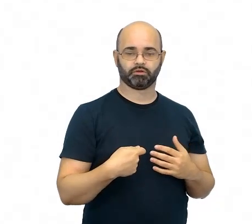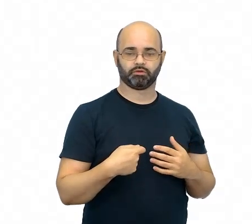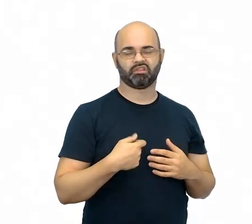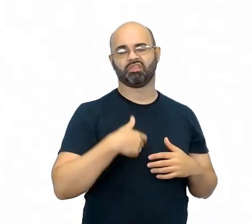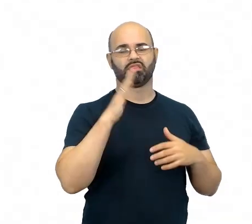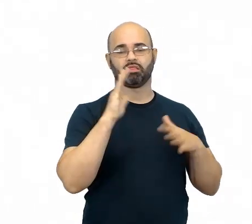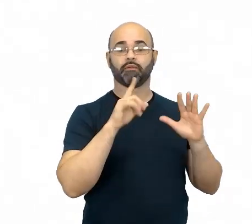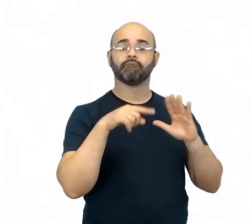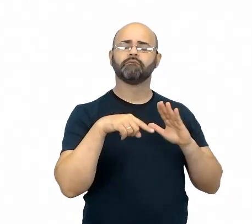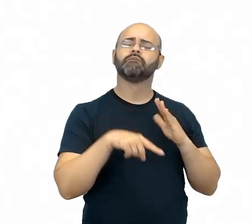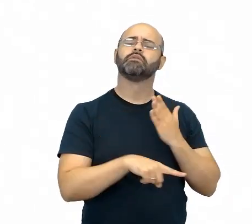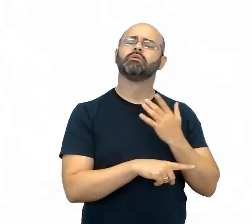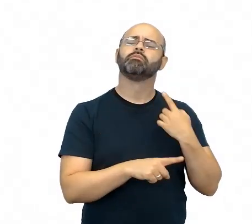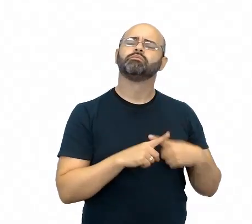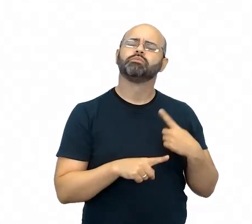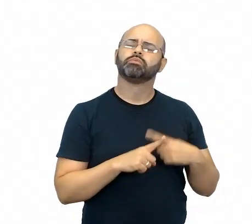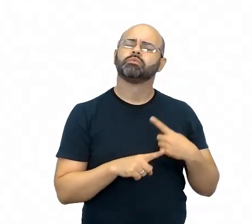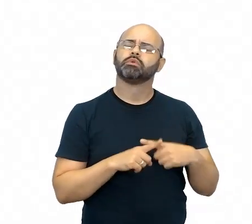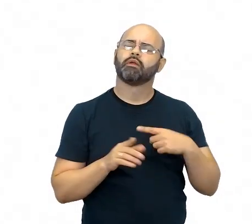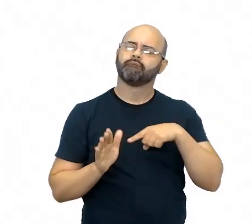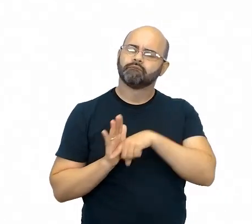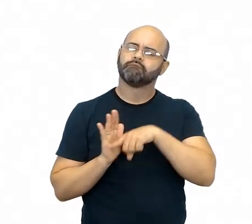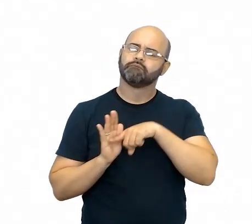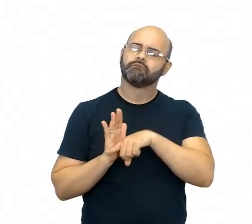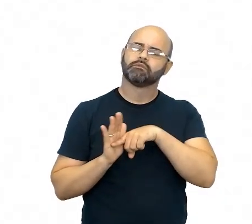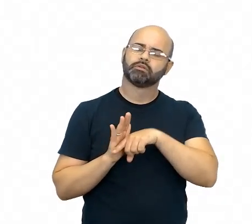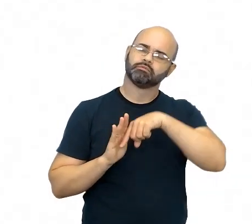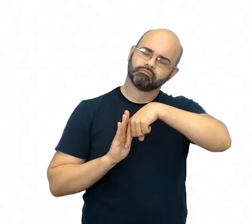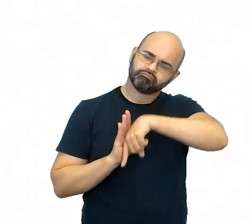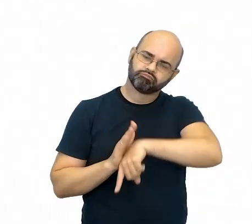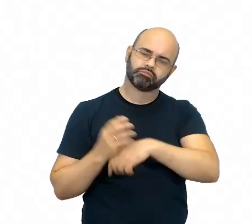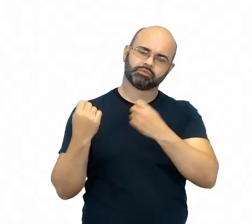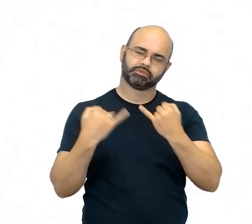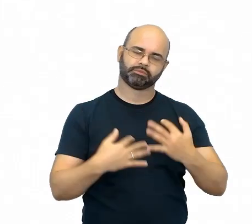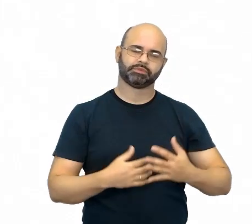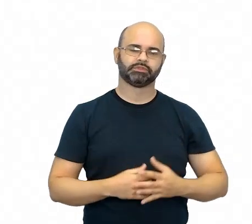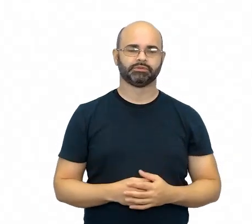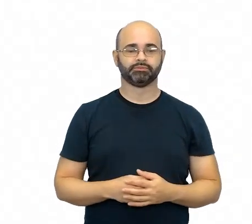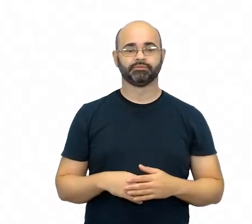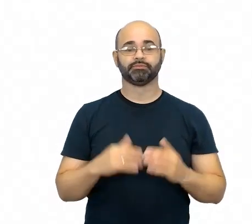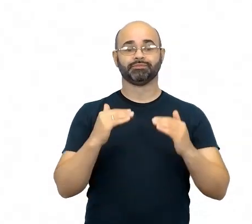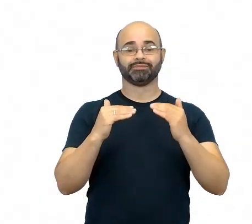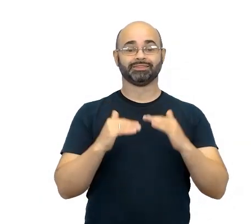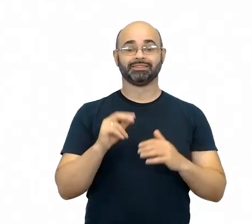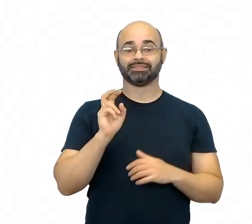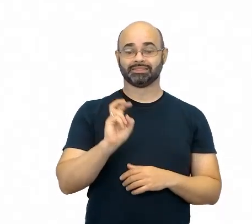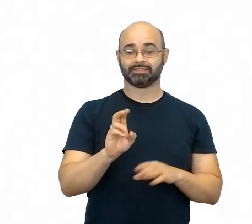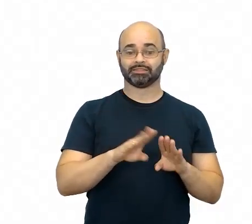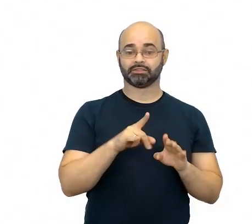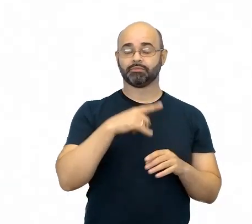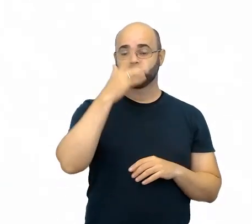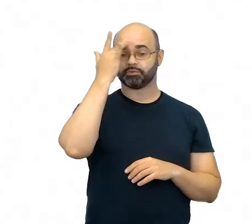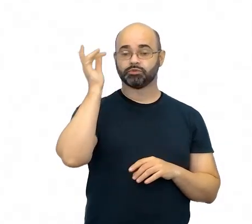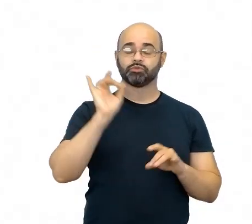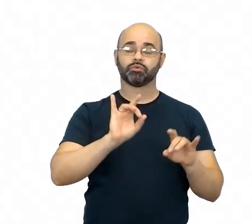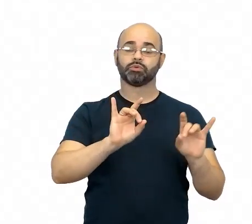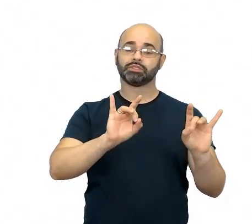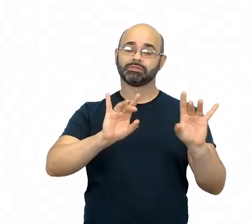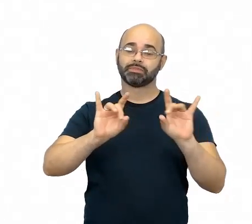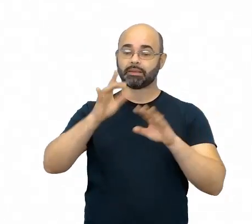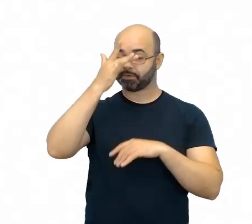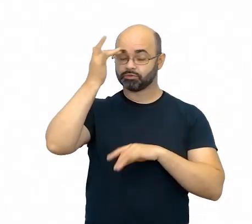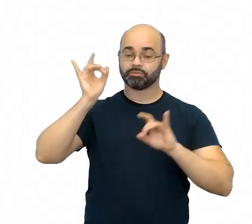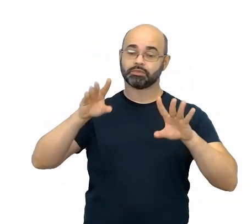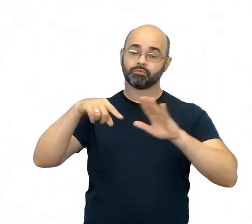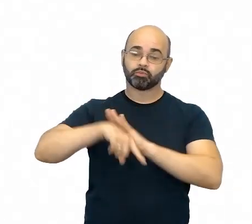que exploram a compreensão da reportagem, sobretudo em relação à opinião de especialistas